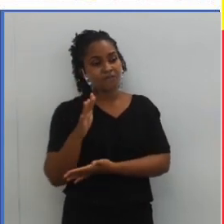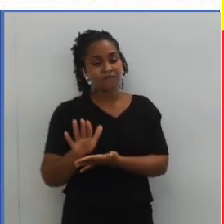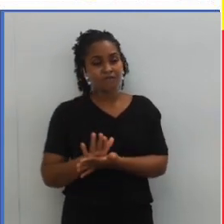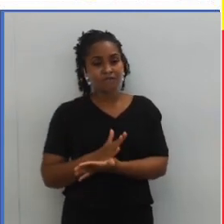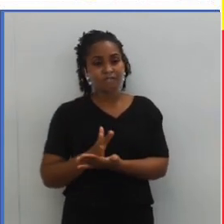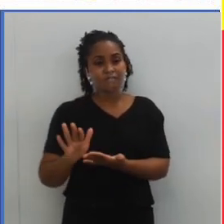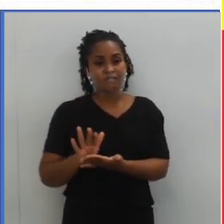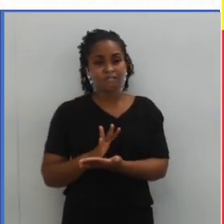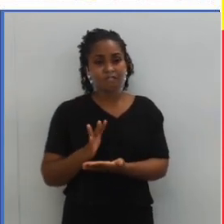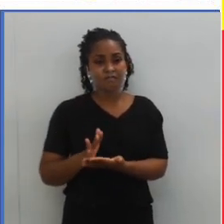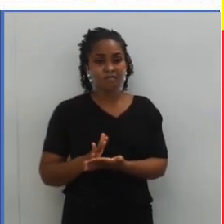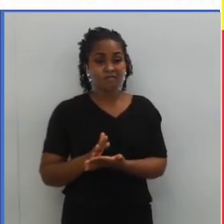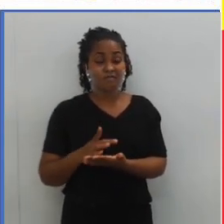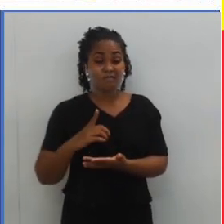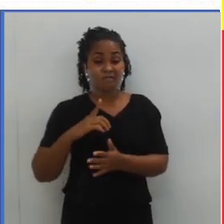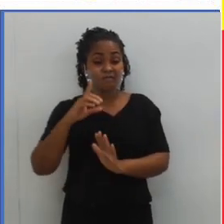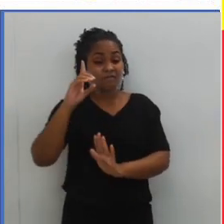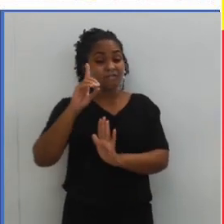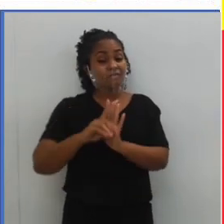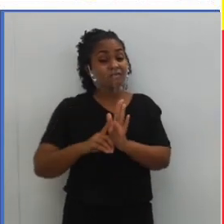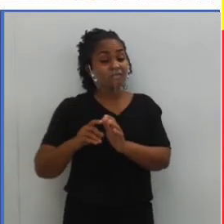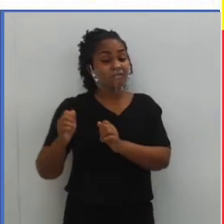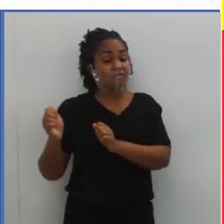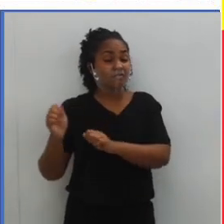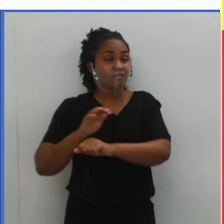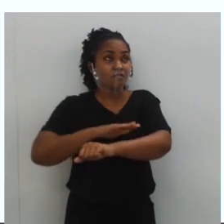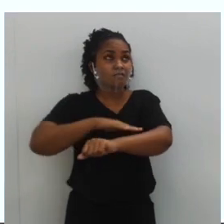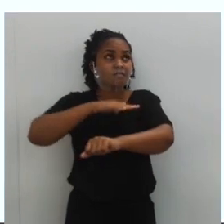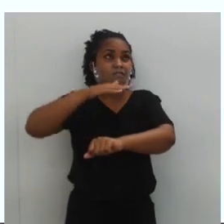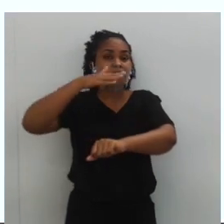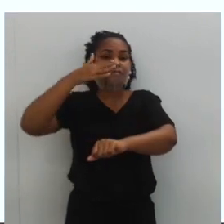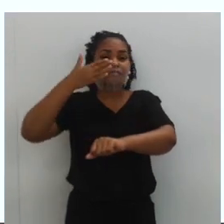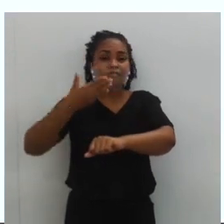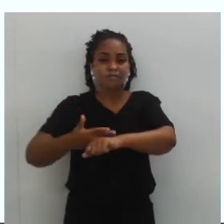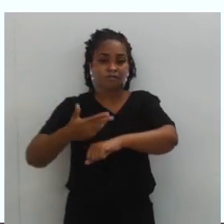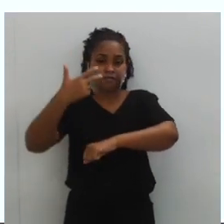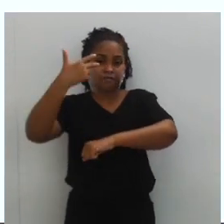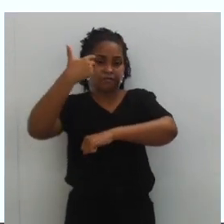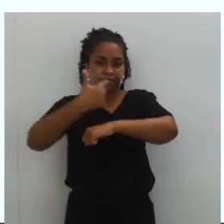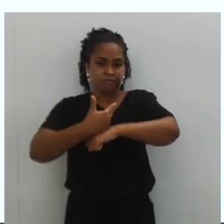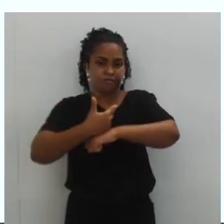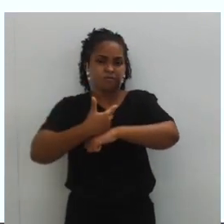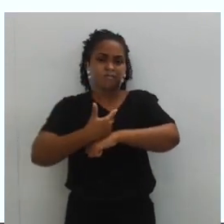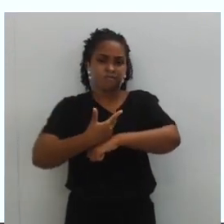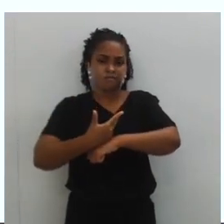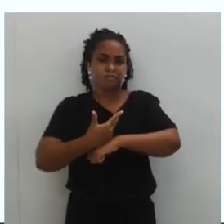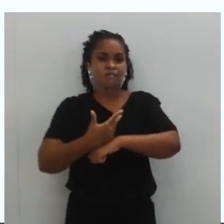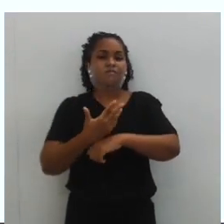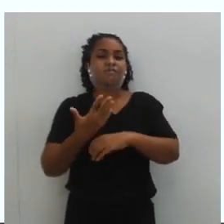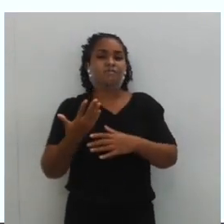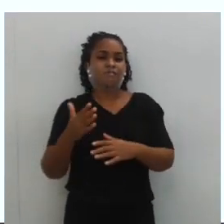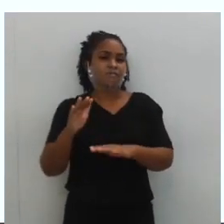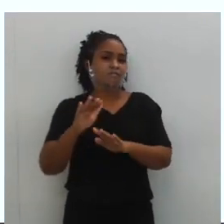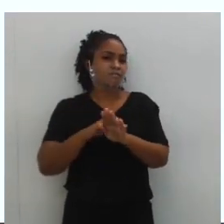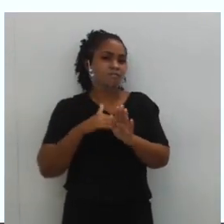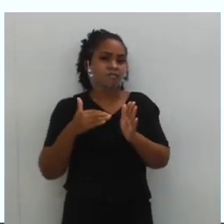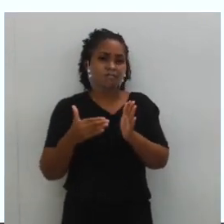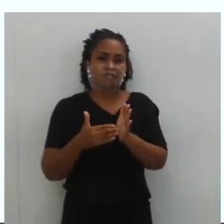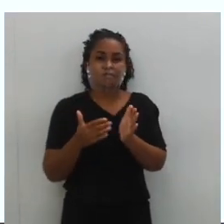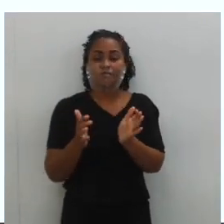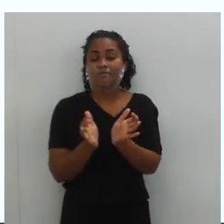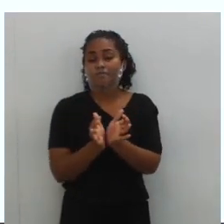um dia de filmagem dura o dia inteiro. Então as pessoas, não só os atores, mas todos os envolvidos precisam beber